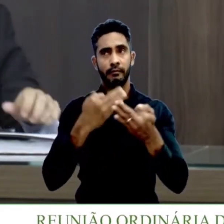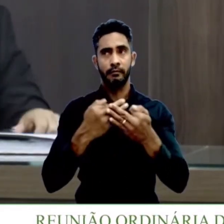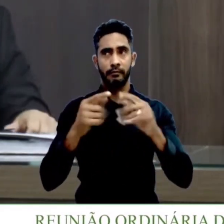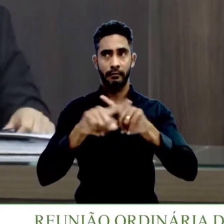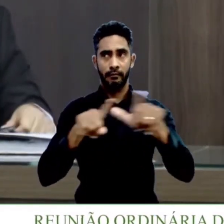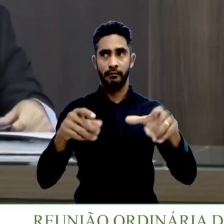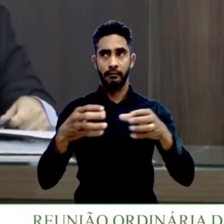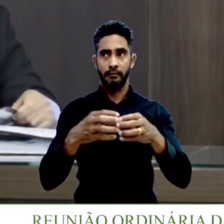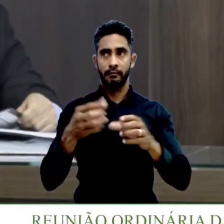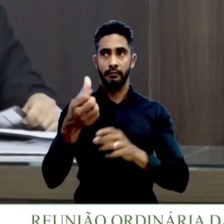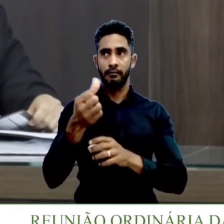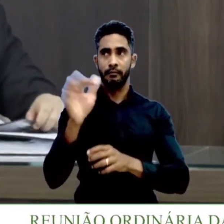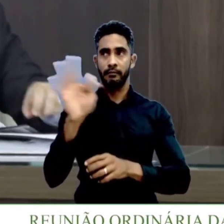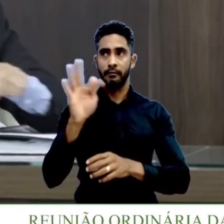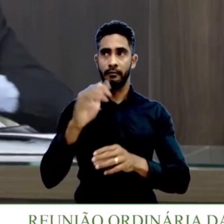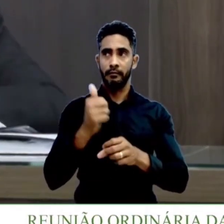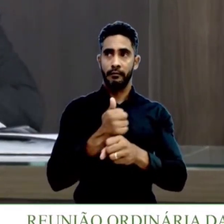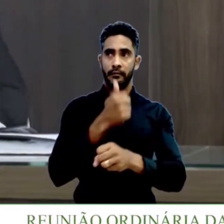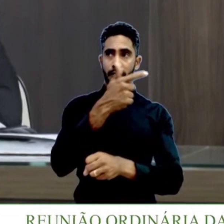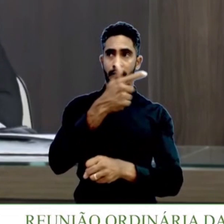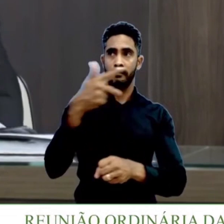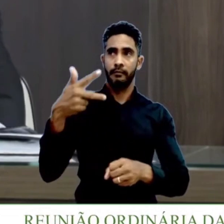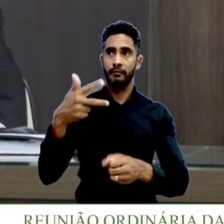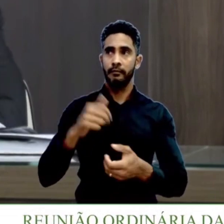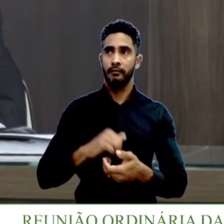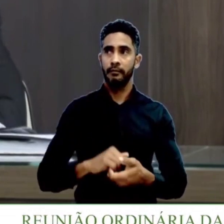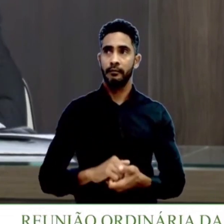das Sessões, 6 de fevereiro de 2023.